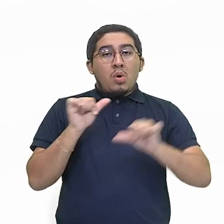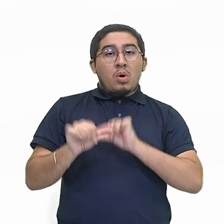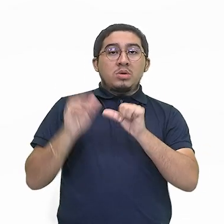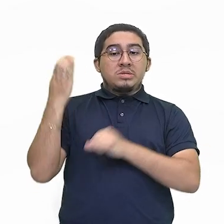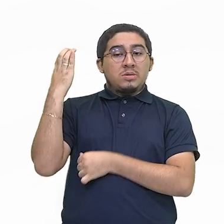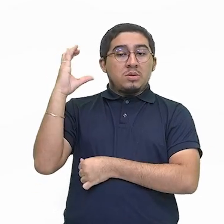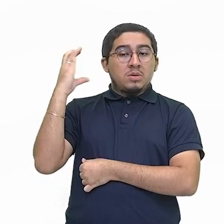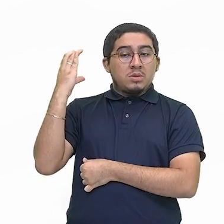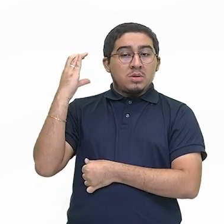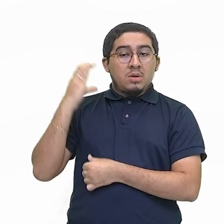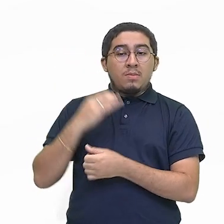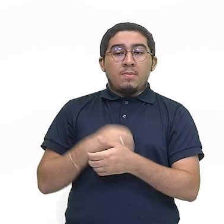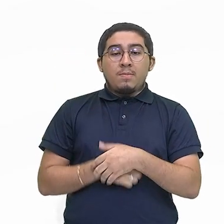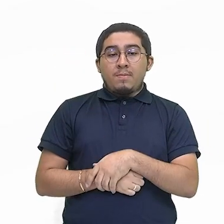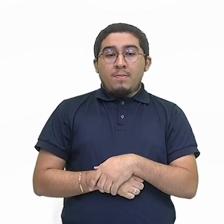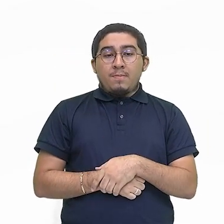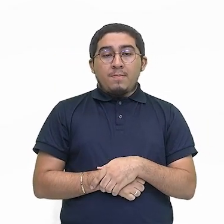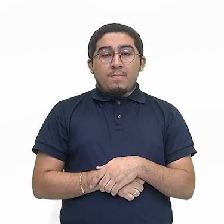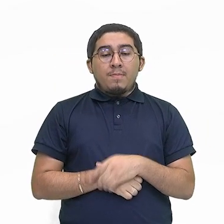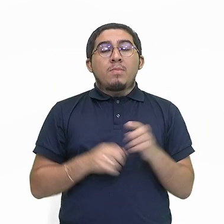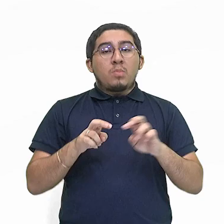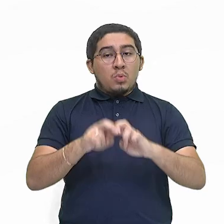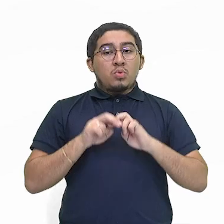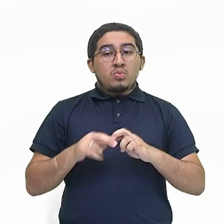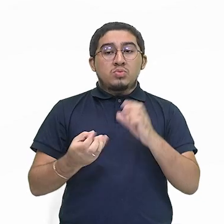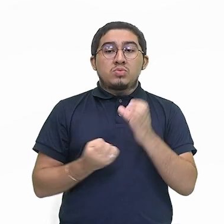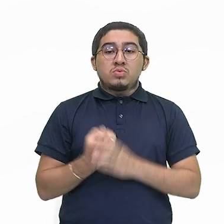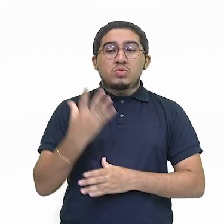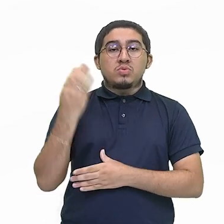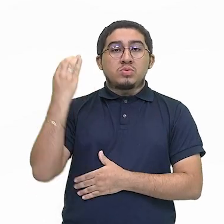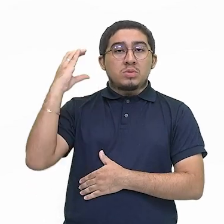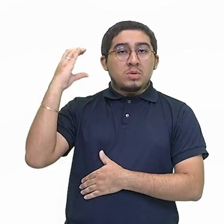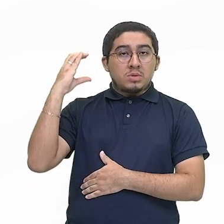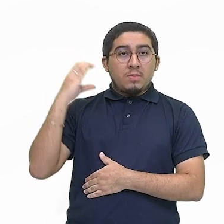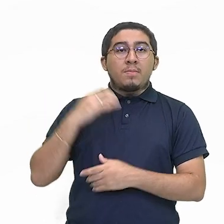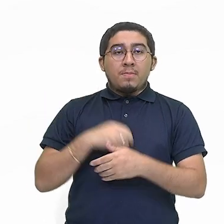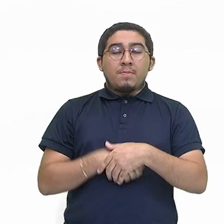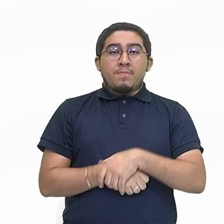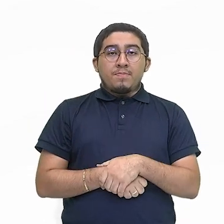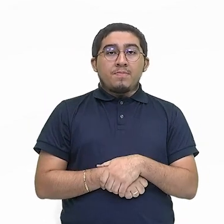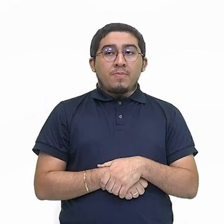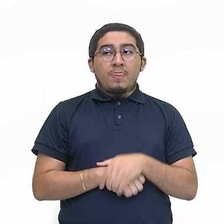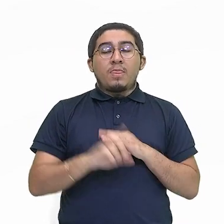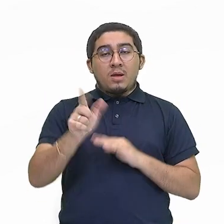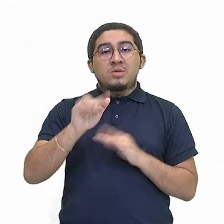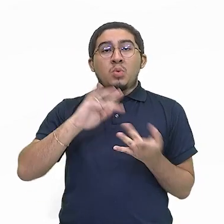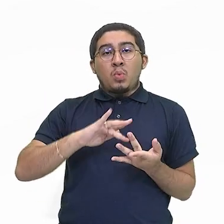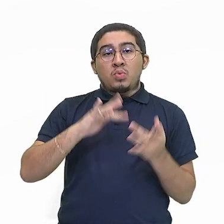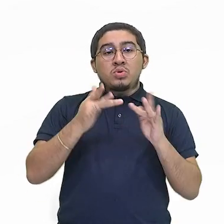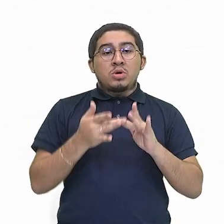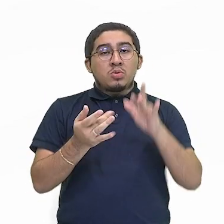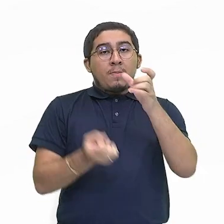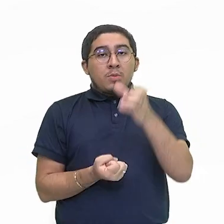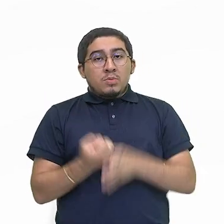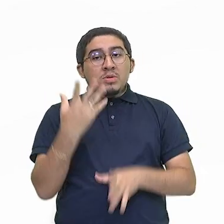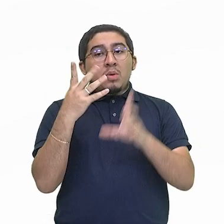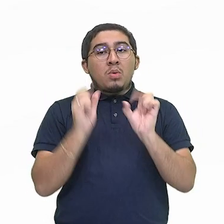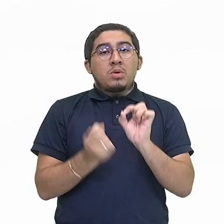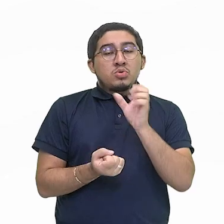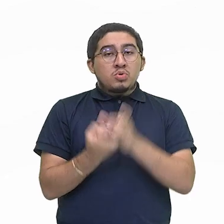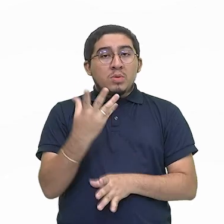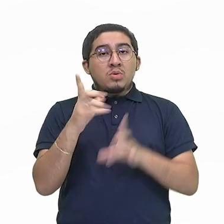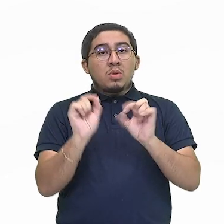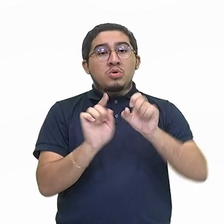surgimento, né, do conhecimento científico. Então essa realidade ela vai possibilitar o surgimento de quê?